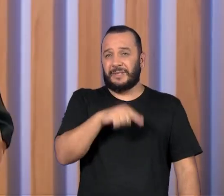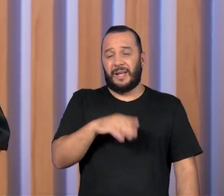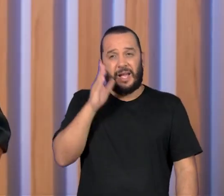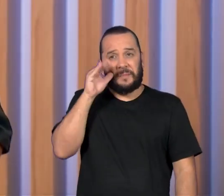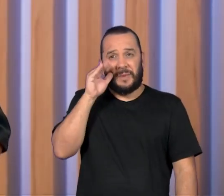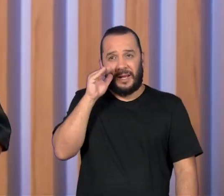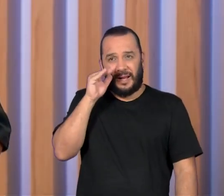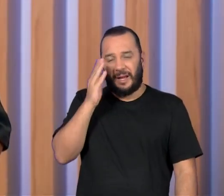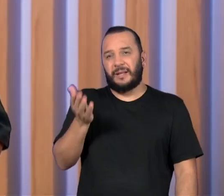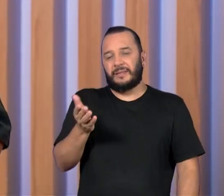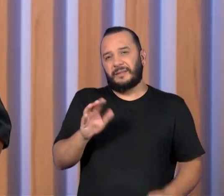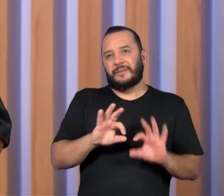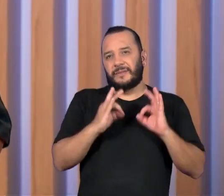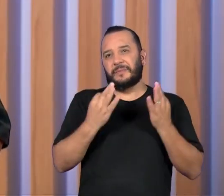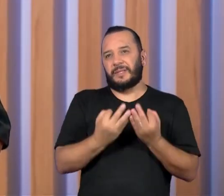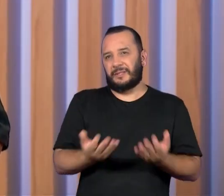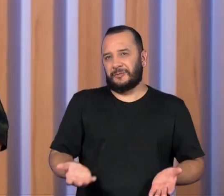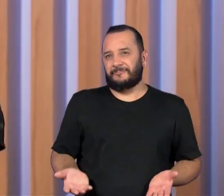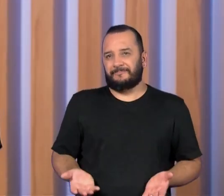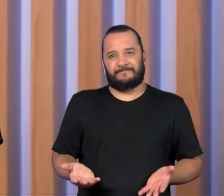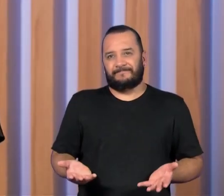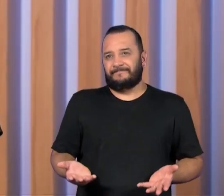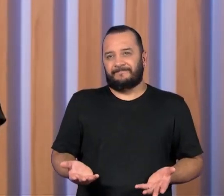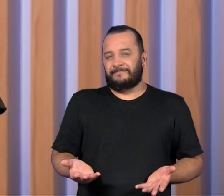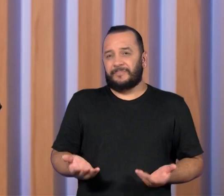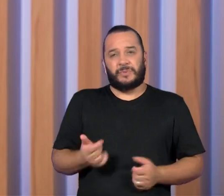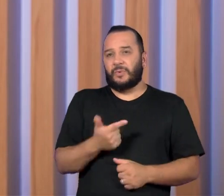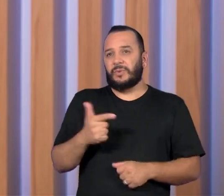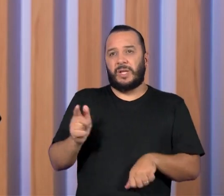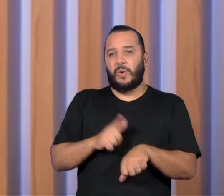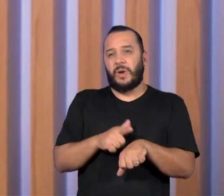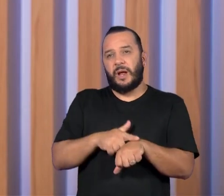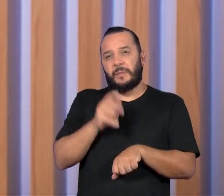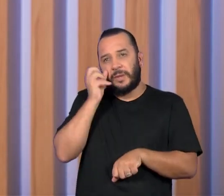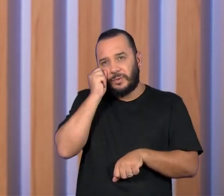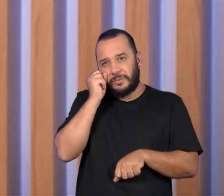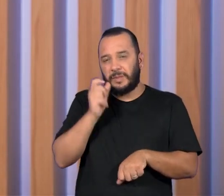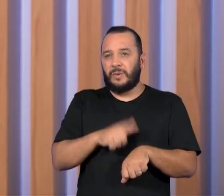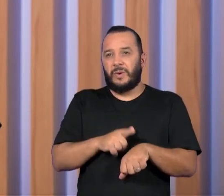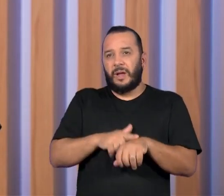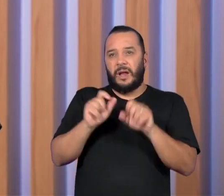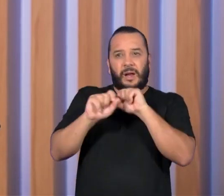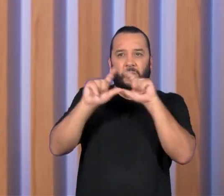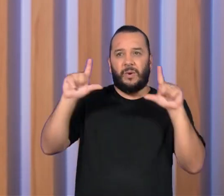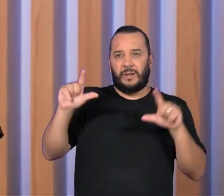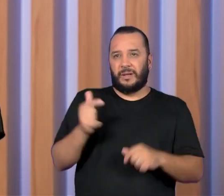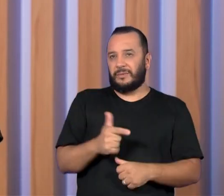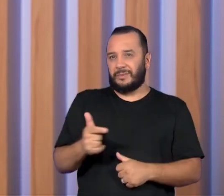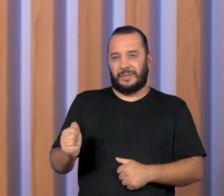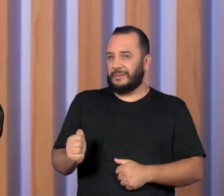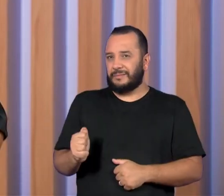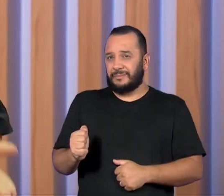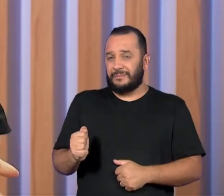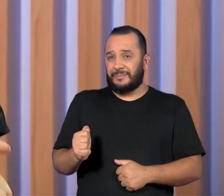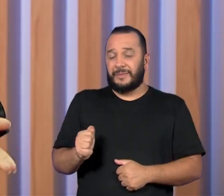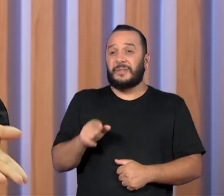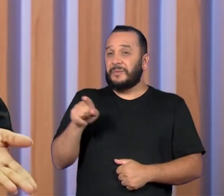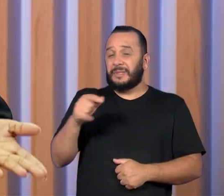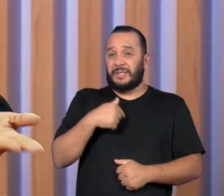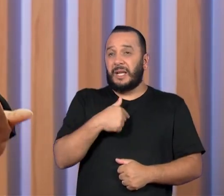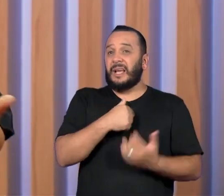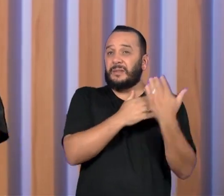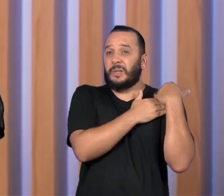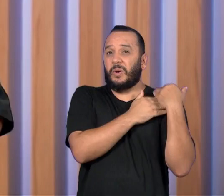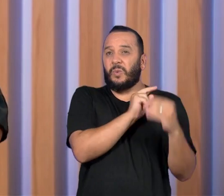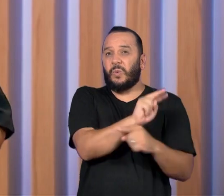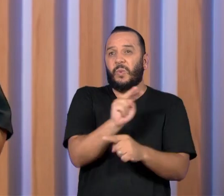empregada de alguém. Então, você não tem horário para dormir, você não tem horário para acordar, você acaba tendo responsabilidade de uma casa